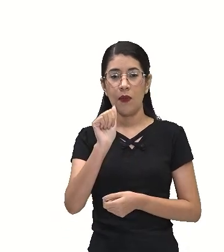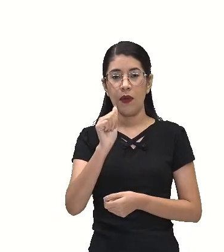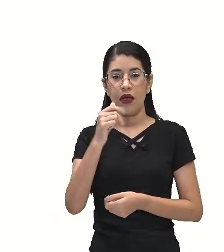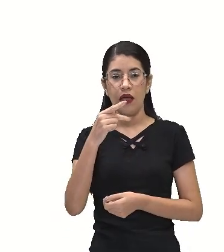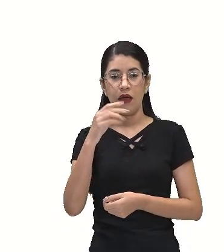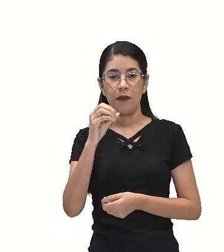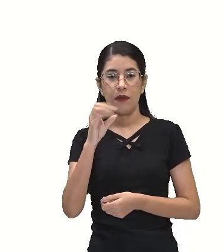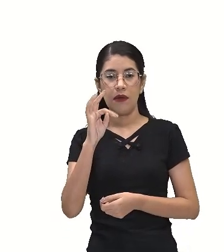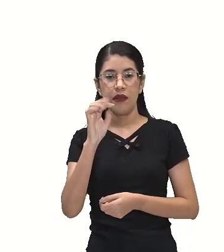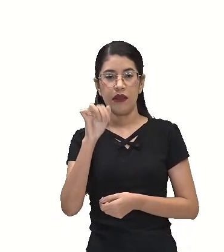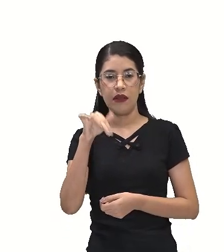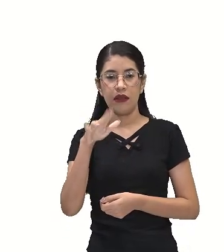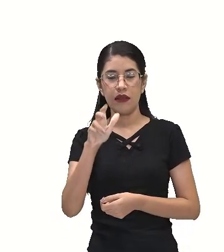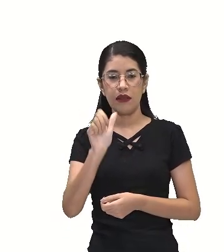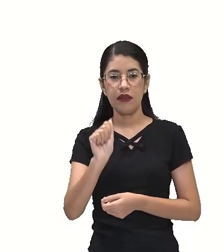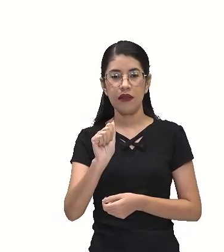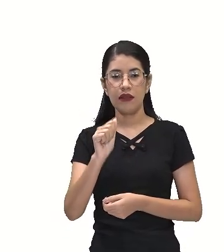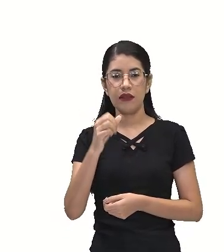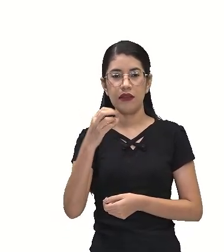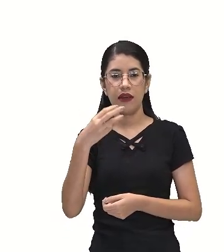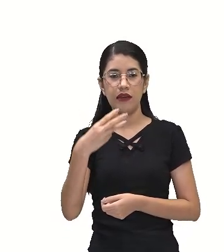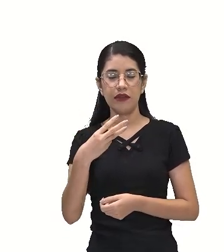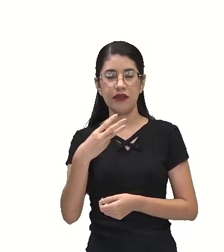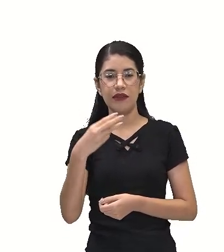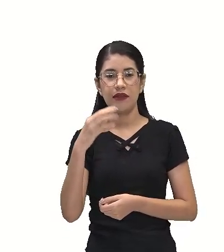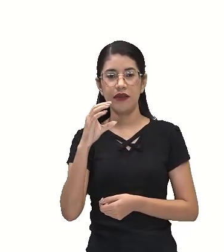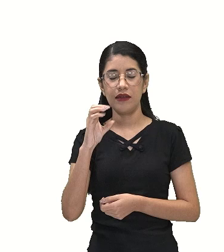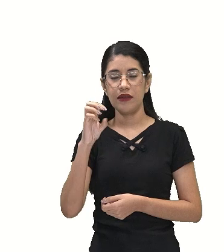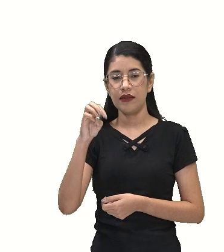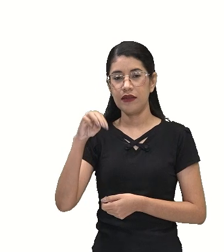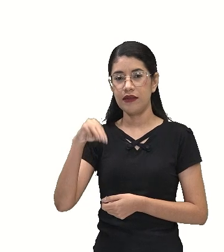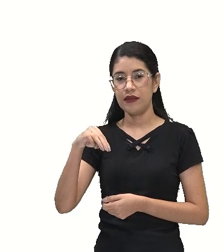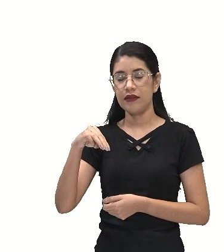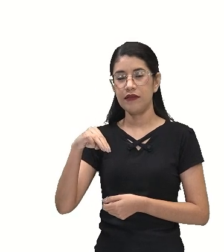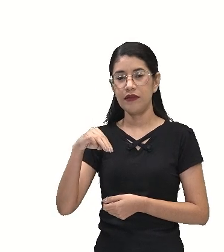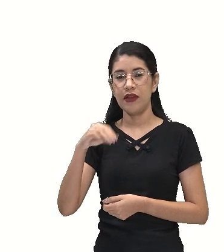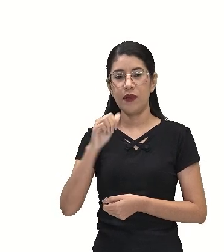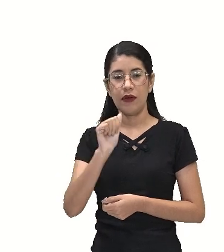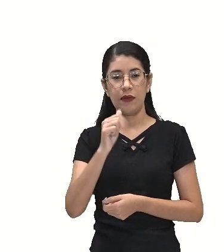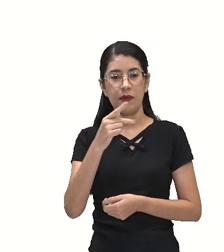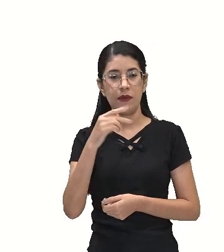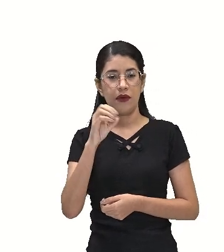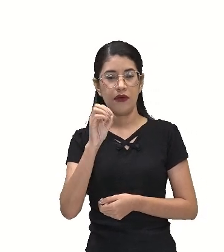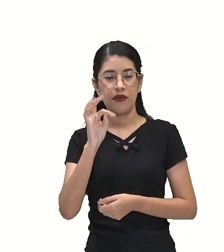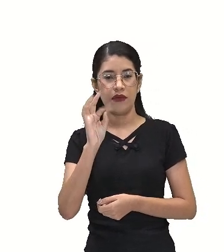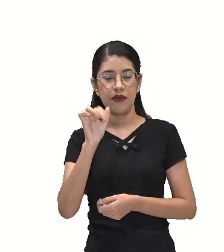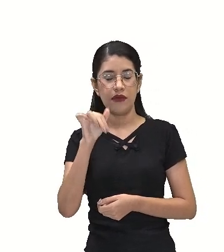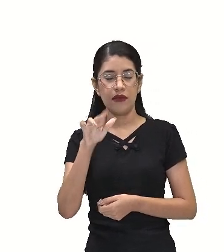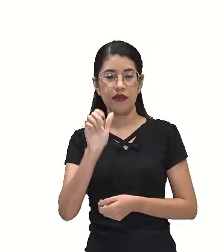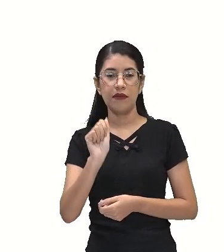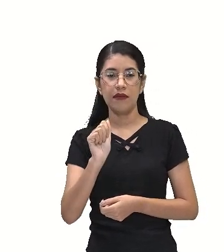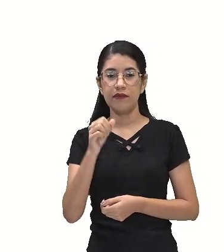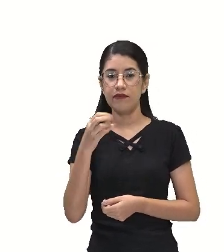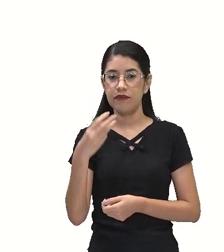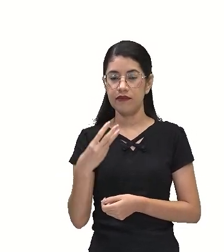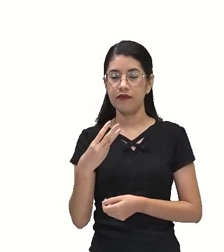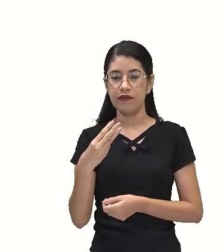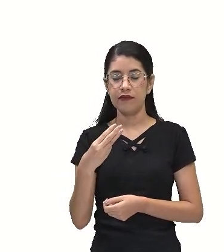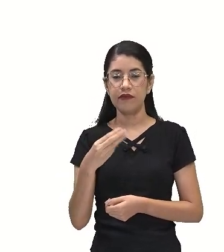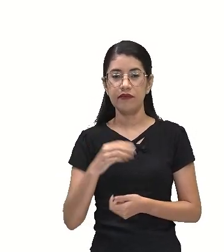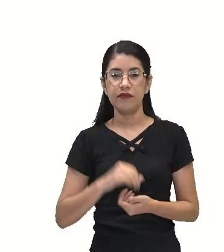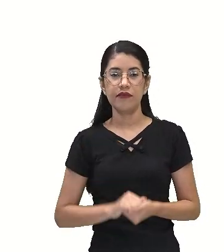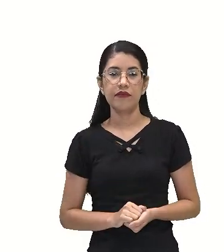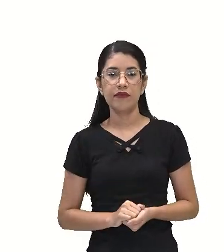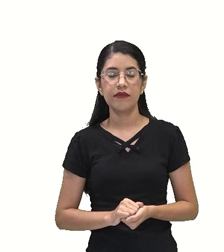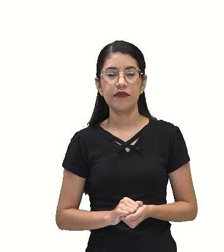apótema. Então, eu sei que essa medida aqui é o meu apótema, tá? Quem era o meu apótema? Vocês